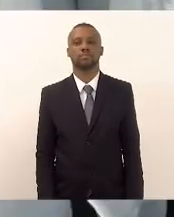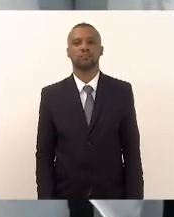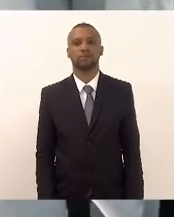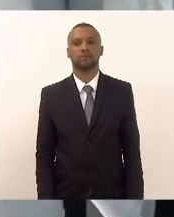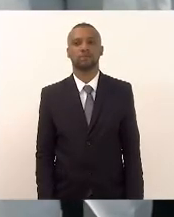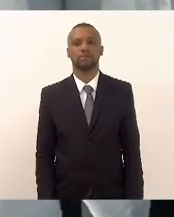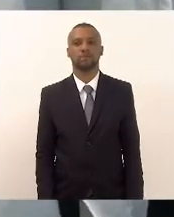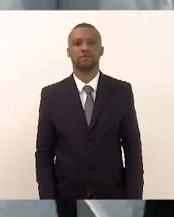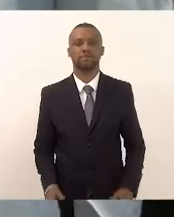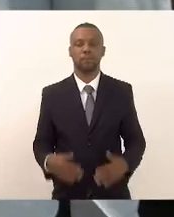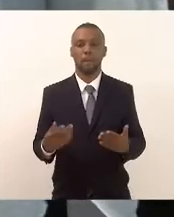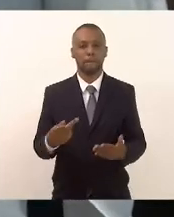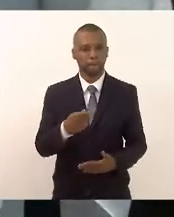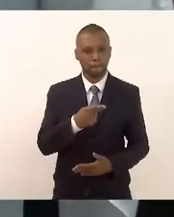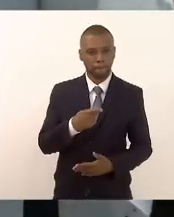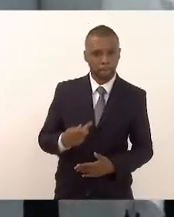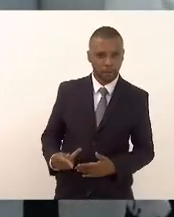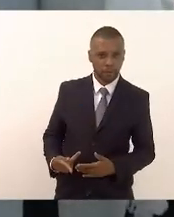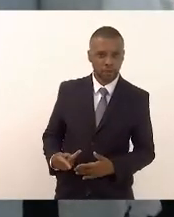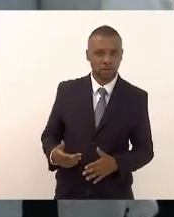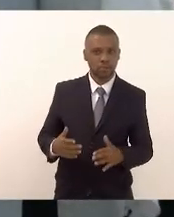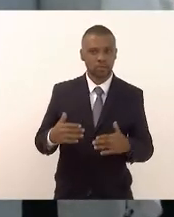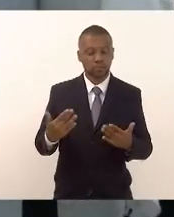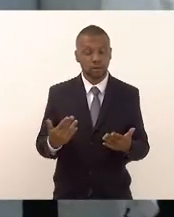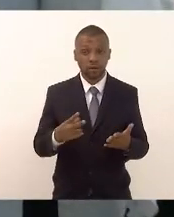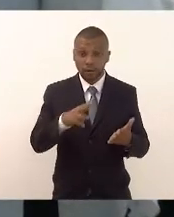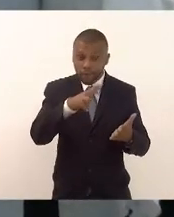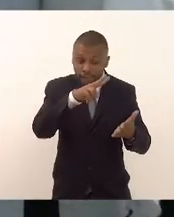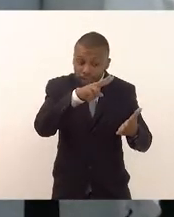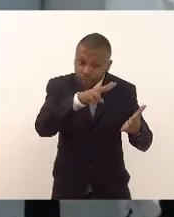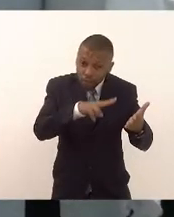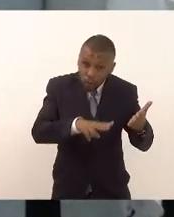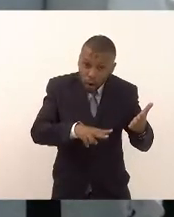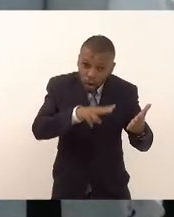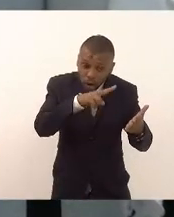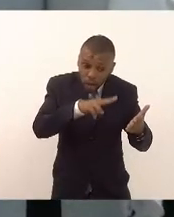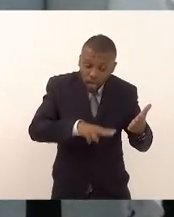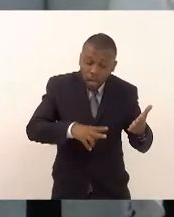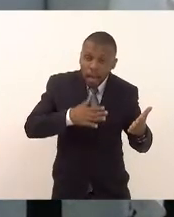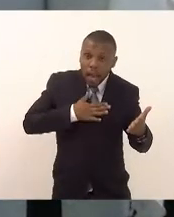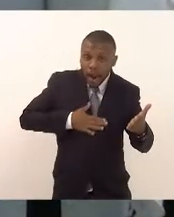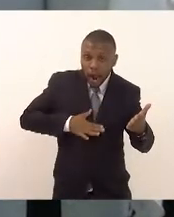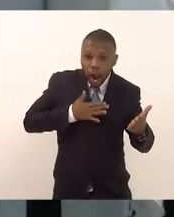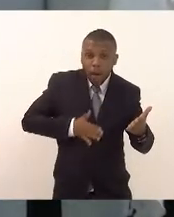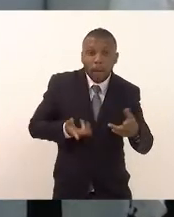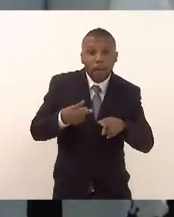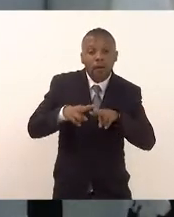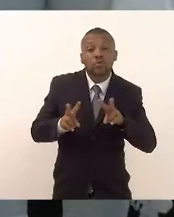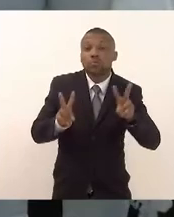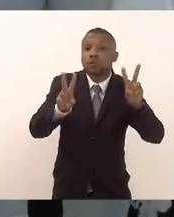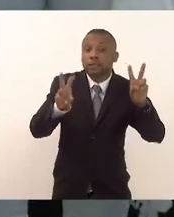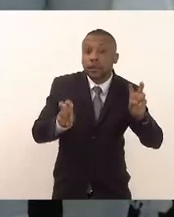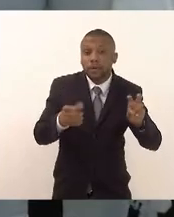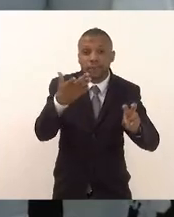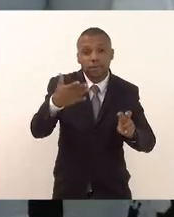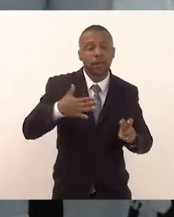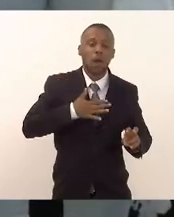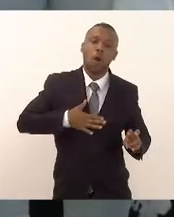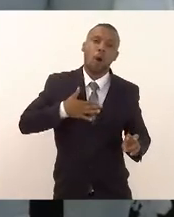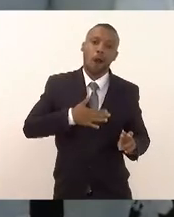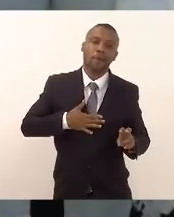Senhor presidente, vou ler com bastante carinho, porque é um tema que o senhor gosta. PL